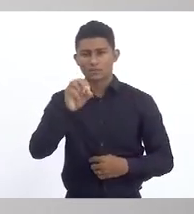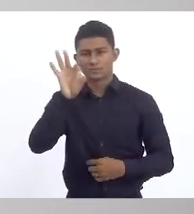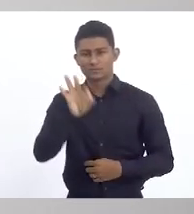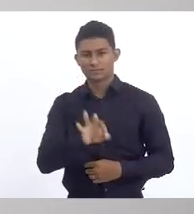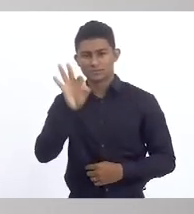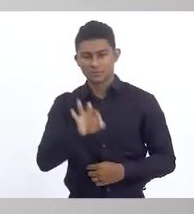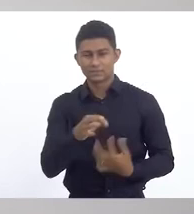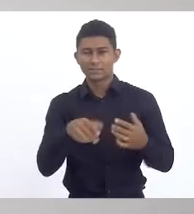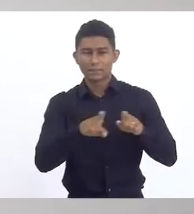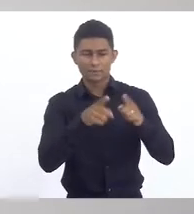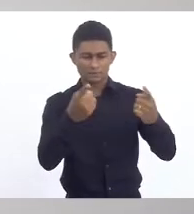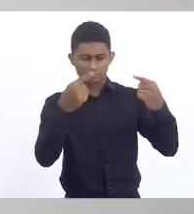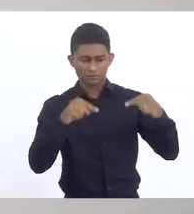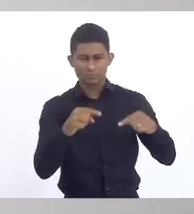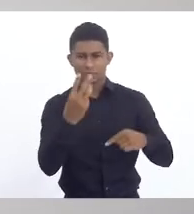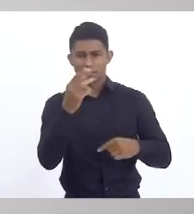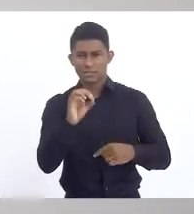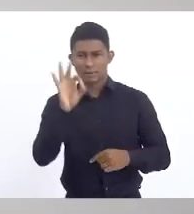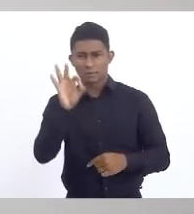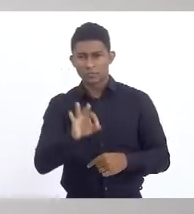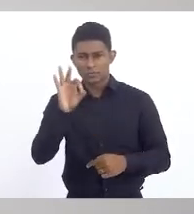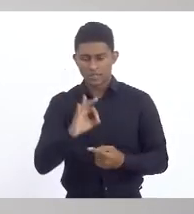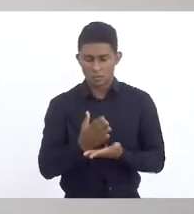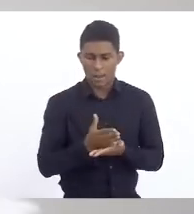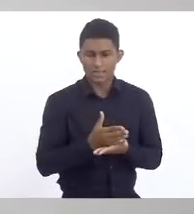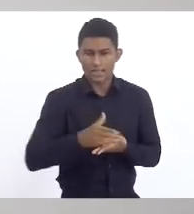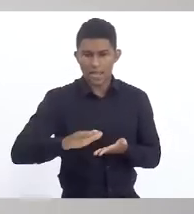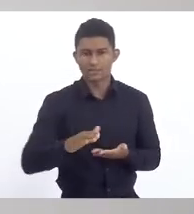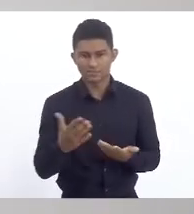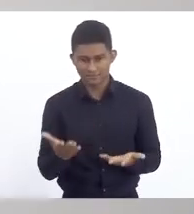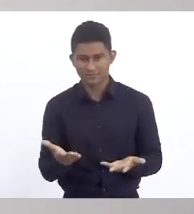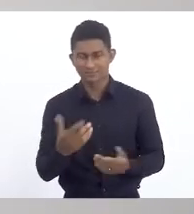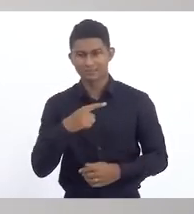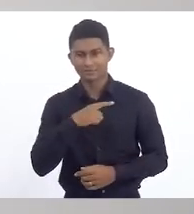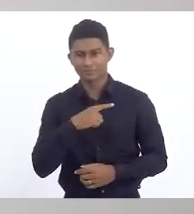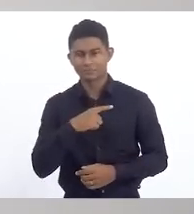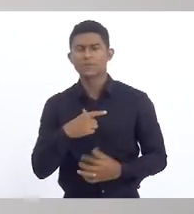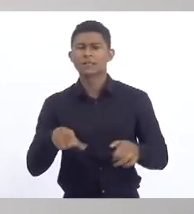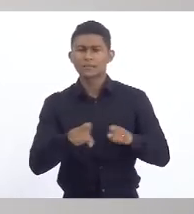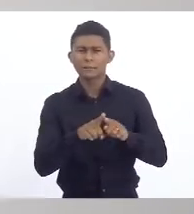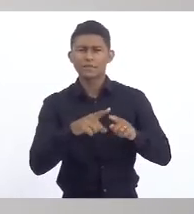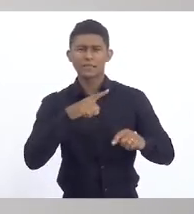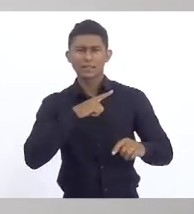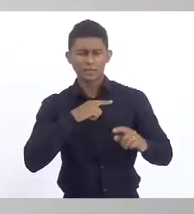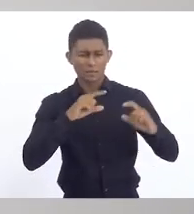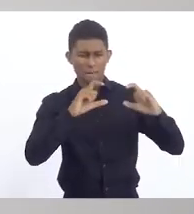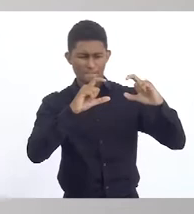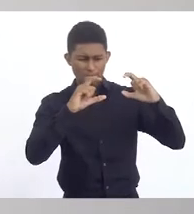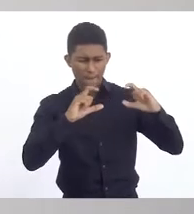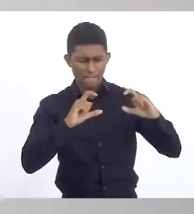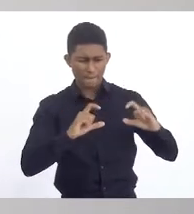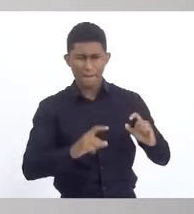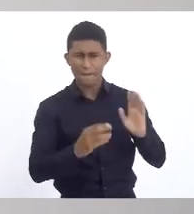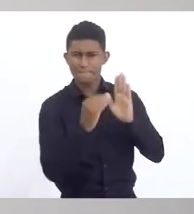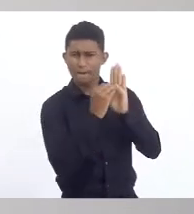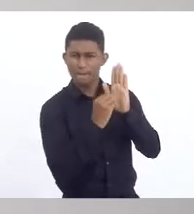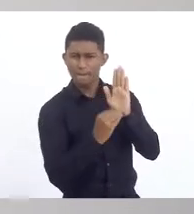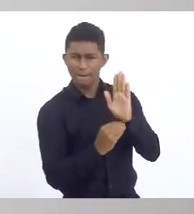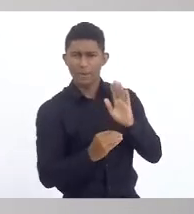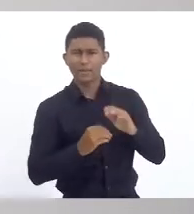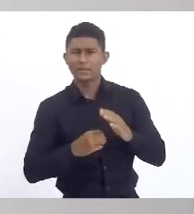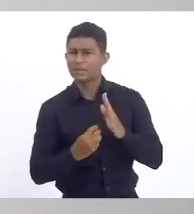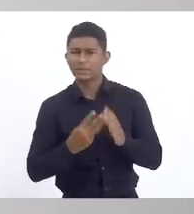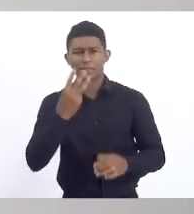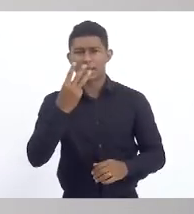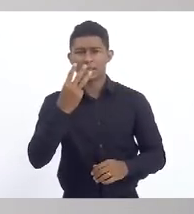e dos 30% do excedente arrecadado, se coloca mais três incisos, né? O de contribuições e